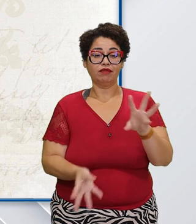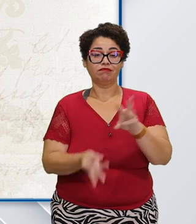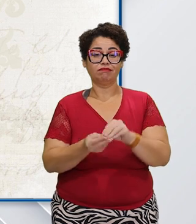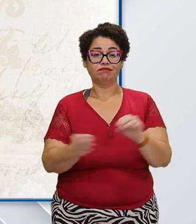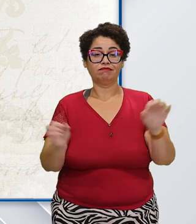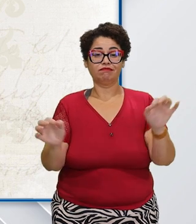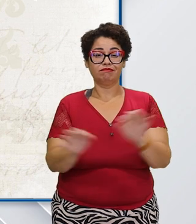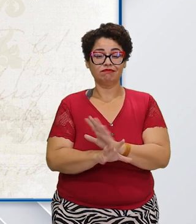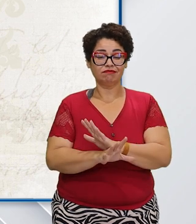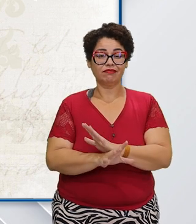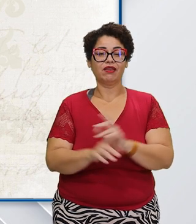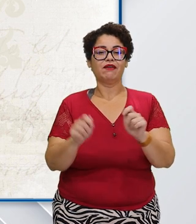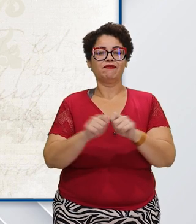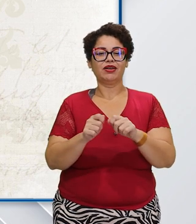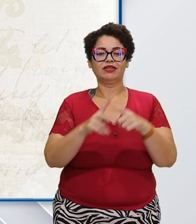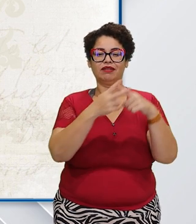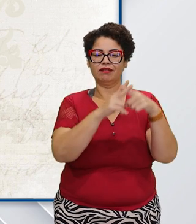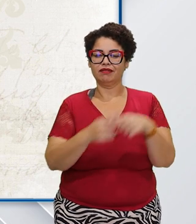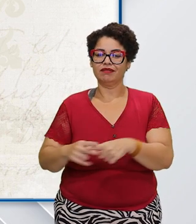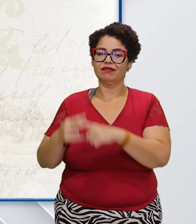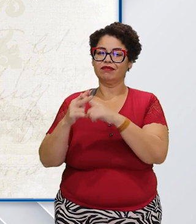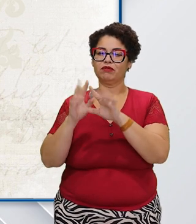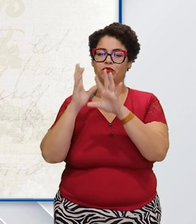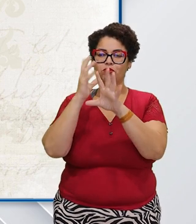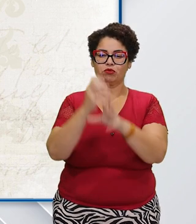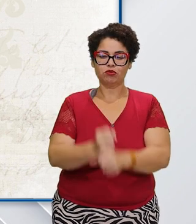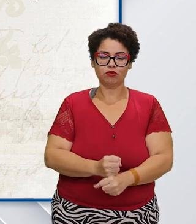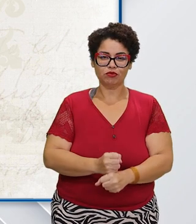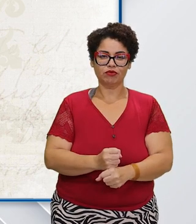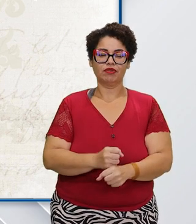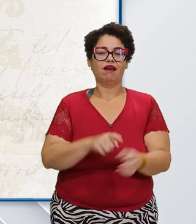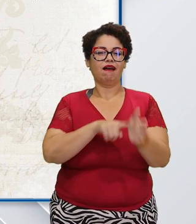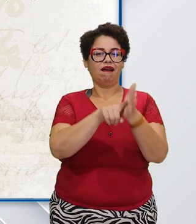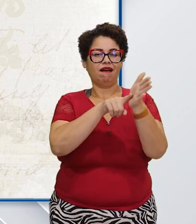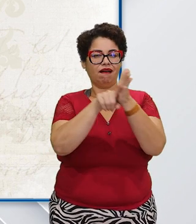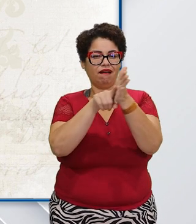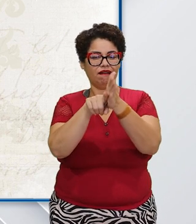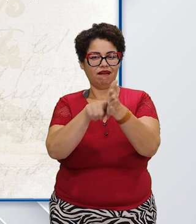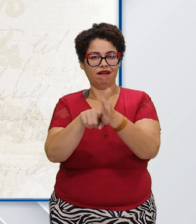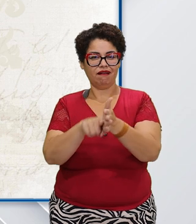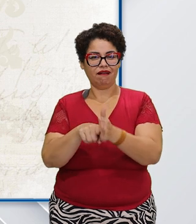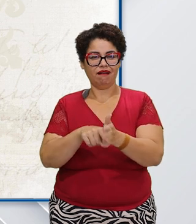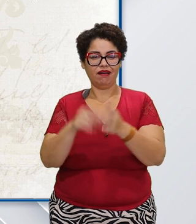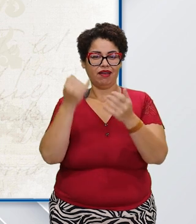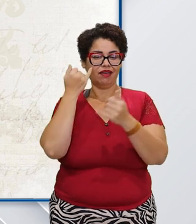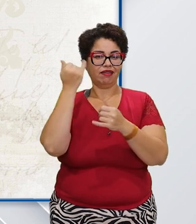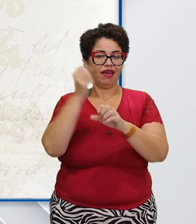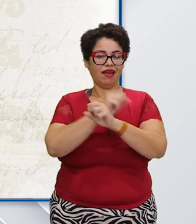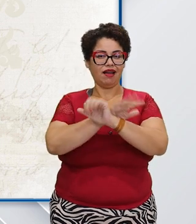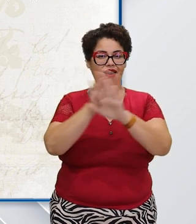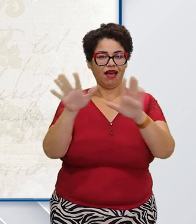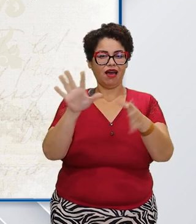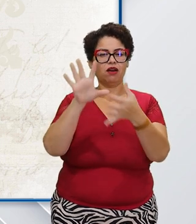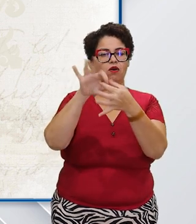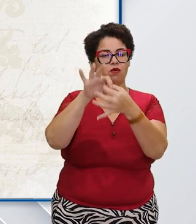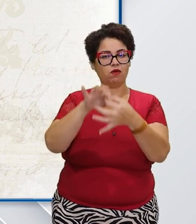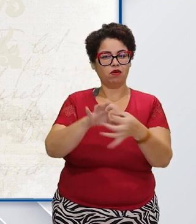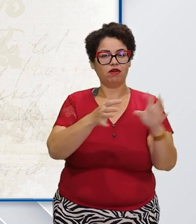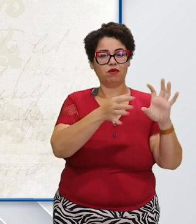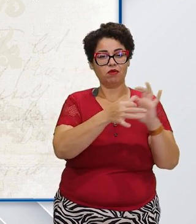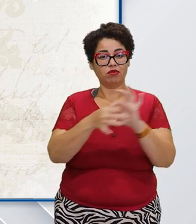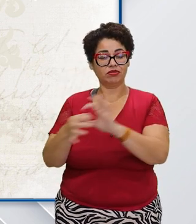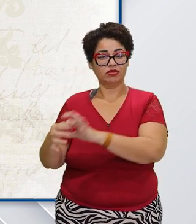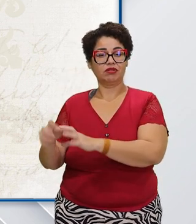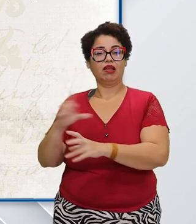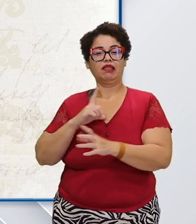de concluí-lo é importante fazer a revisão do texto verifique se as ideias estão Claras e